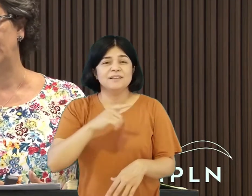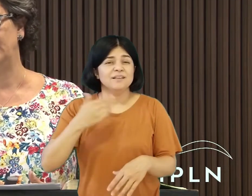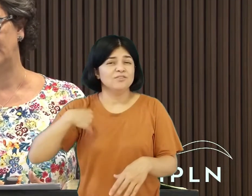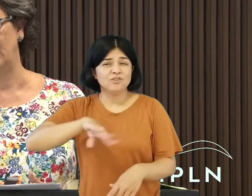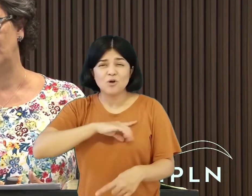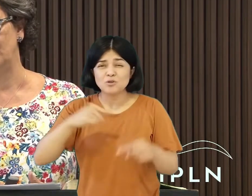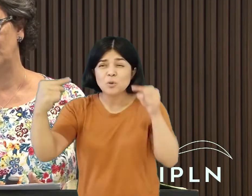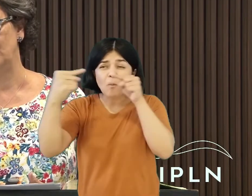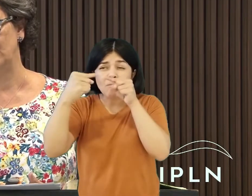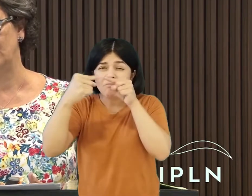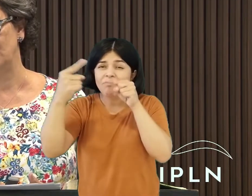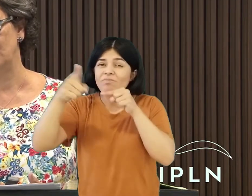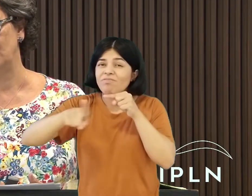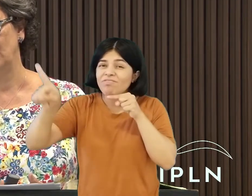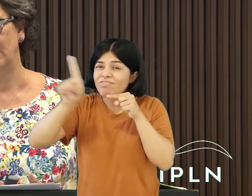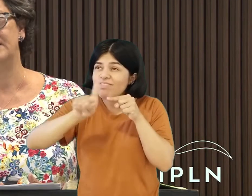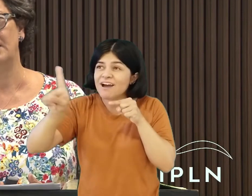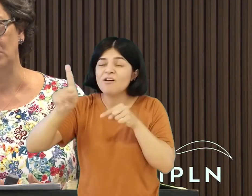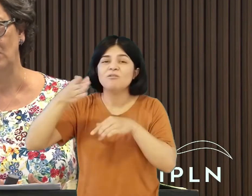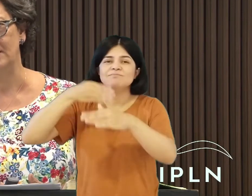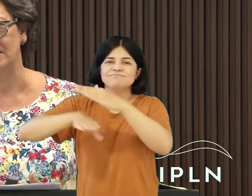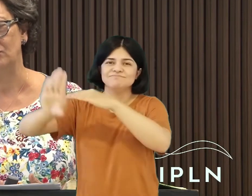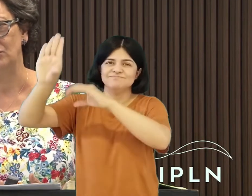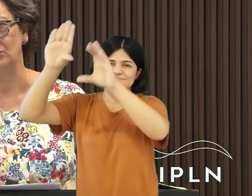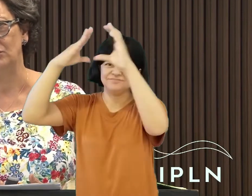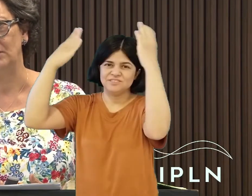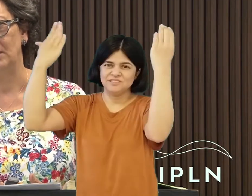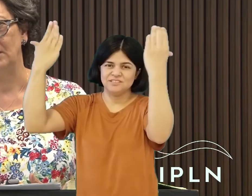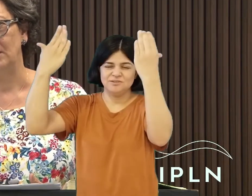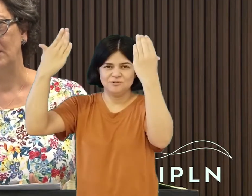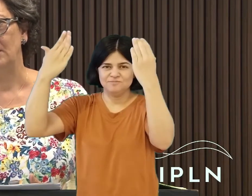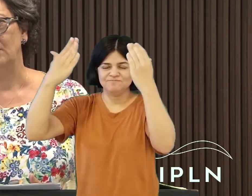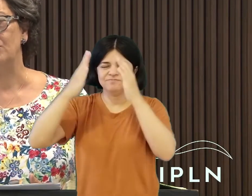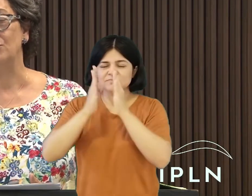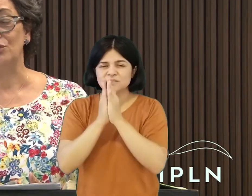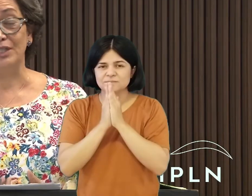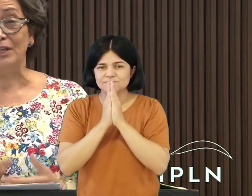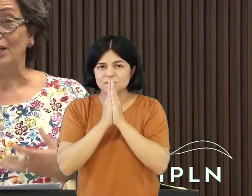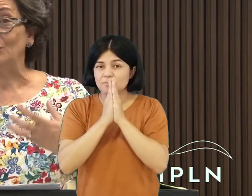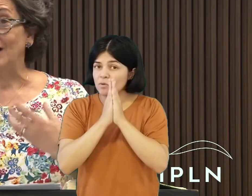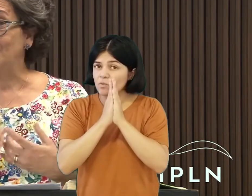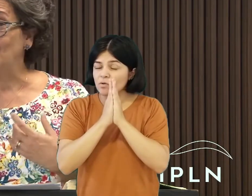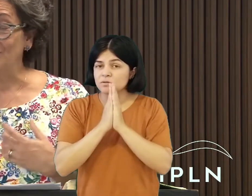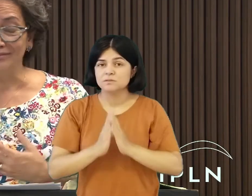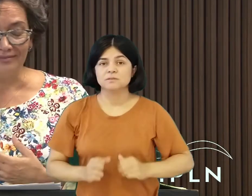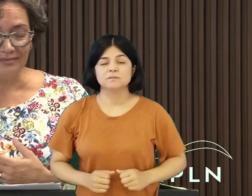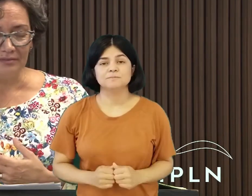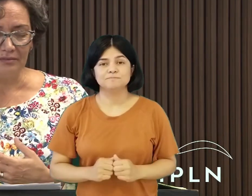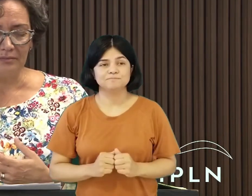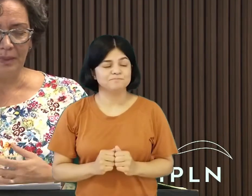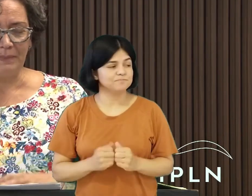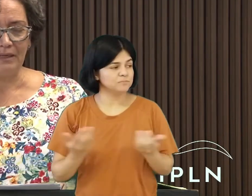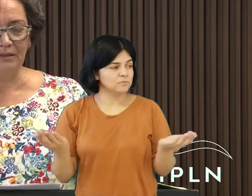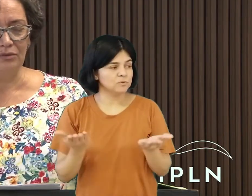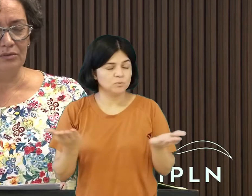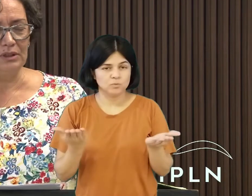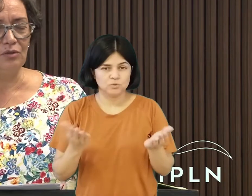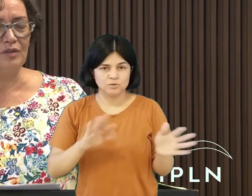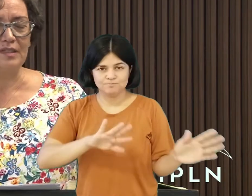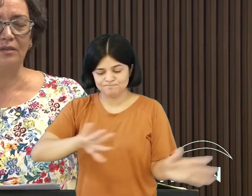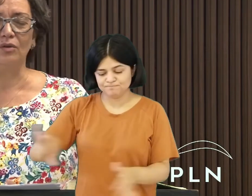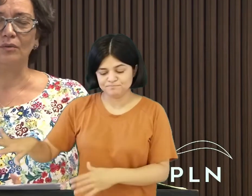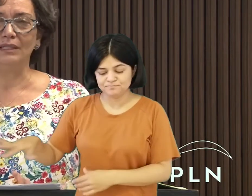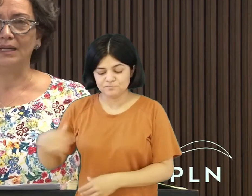desqualificados para entrar no seu descanso. Essa é a minha oração hoje. Que o Senhor nos livre. Eu estava preparando